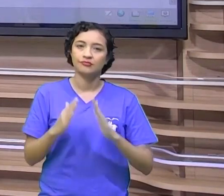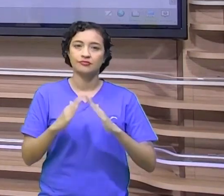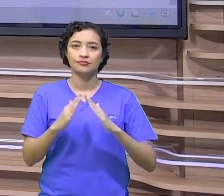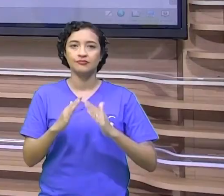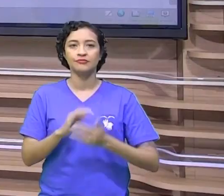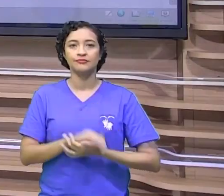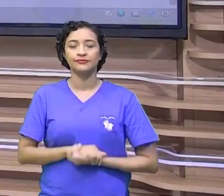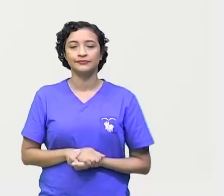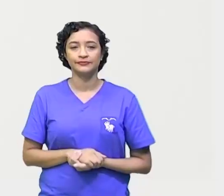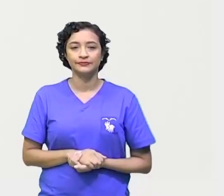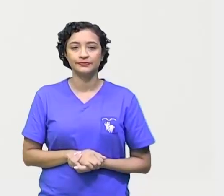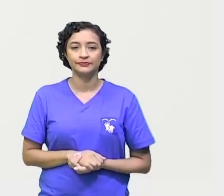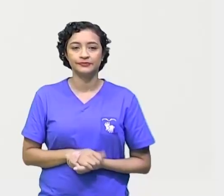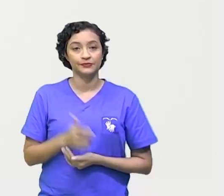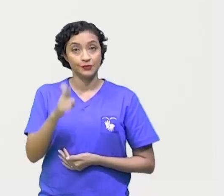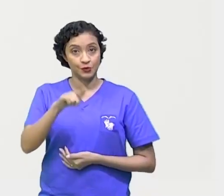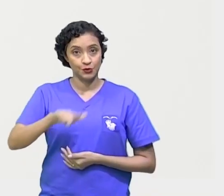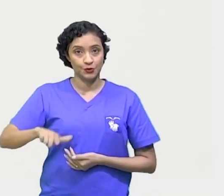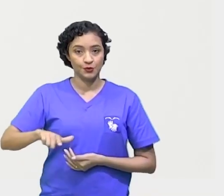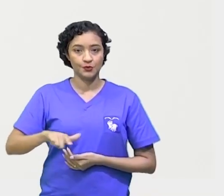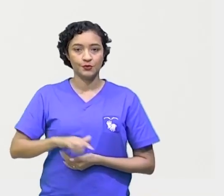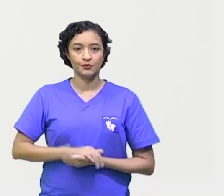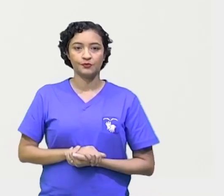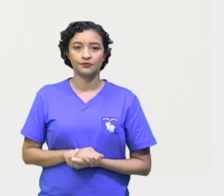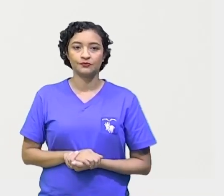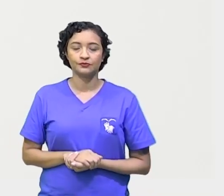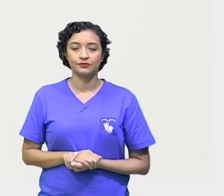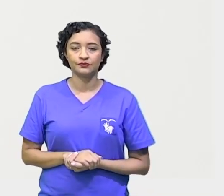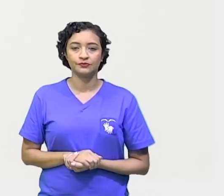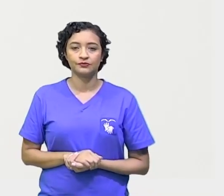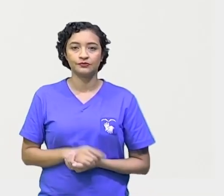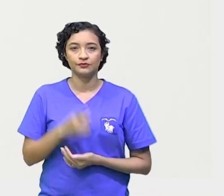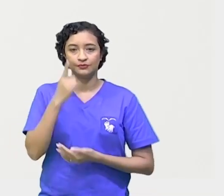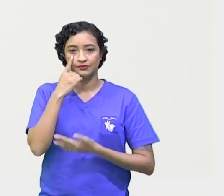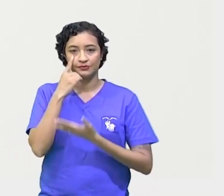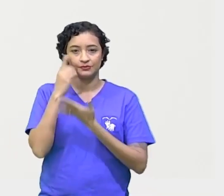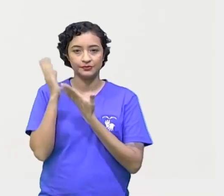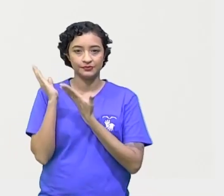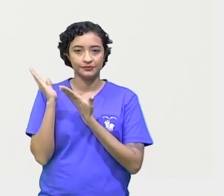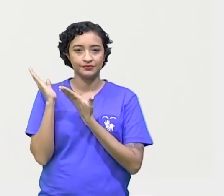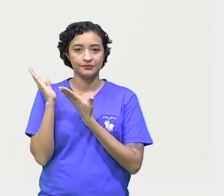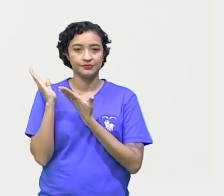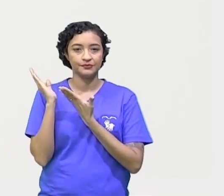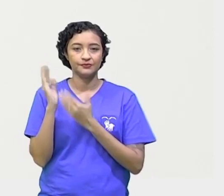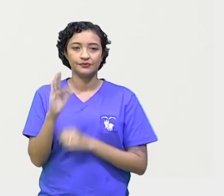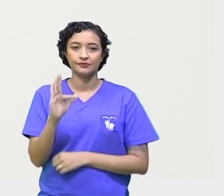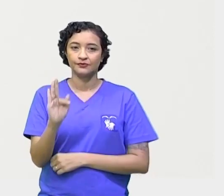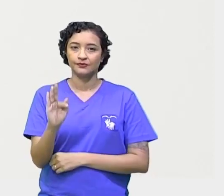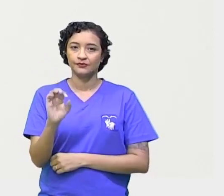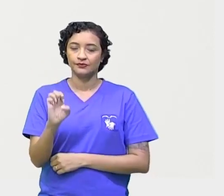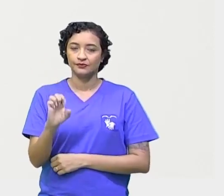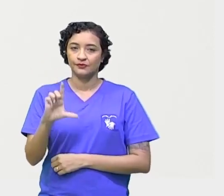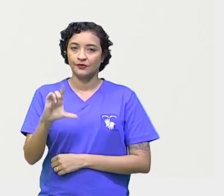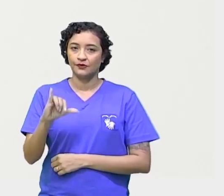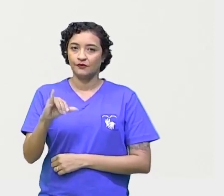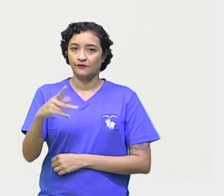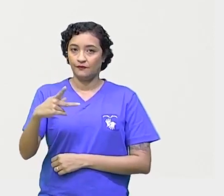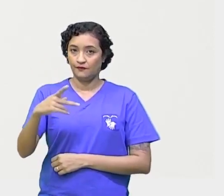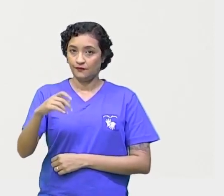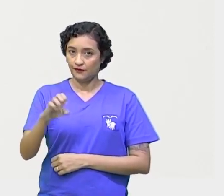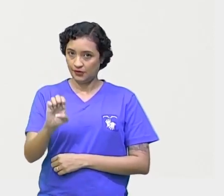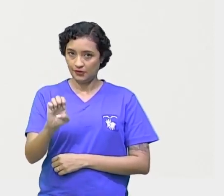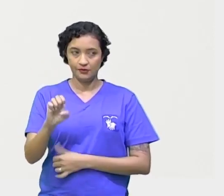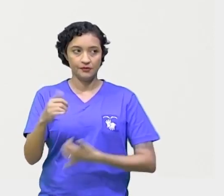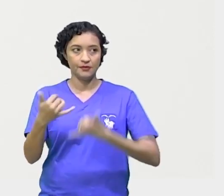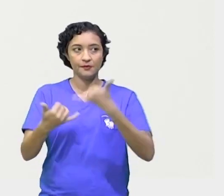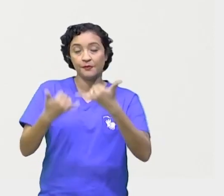Júlia aqui na tela comigo de novo e olha aí o Felipe e o Felipe estava